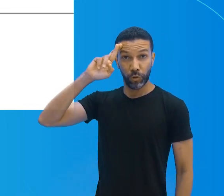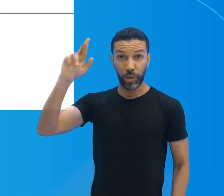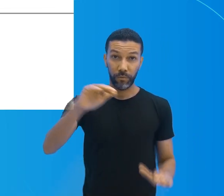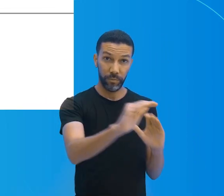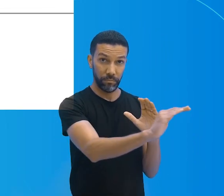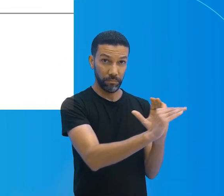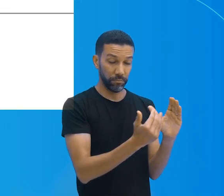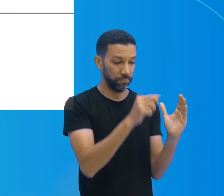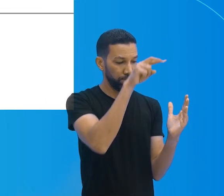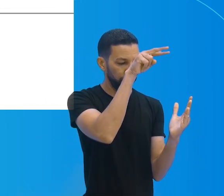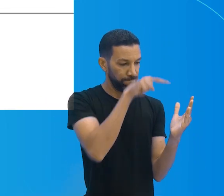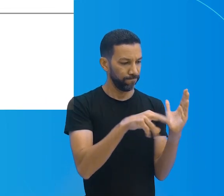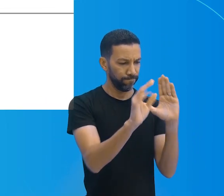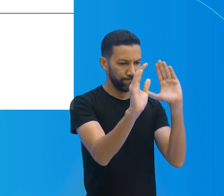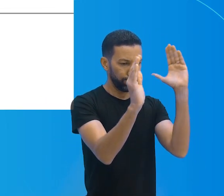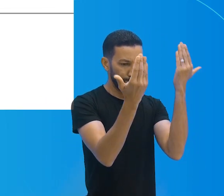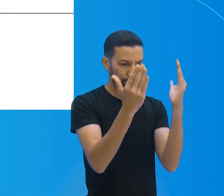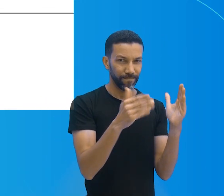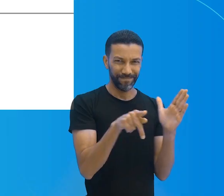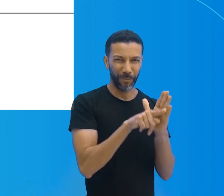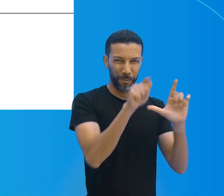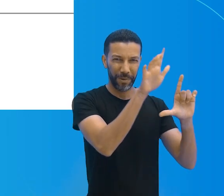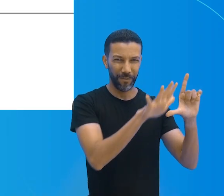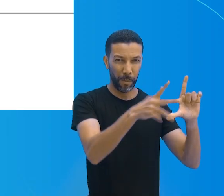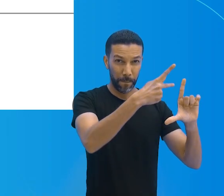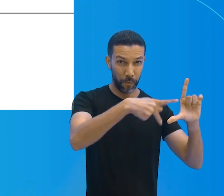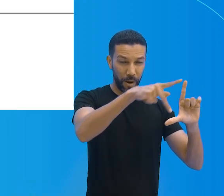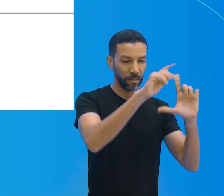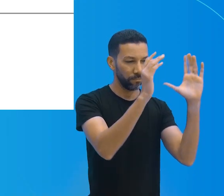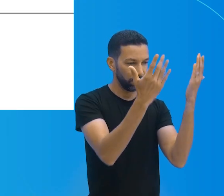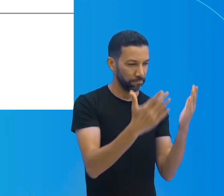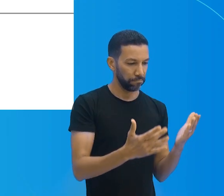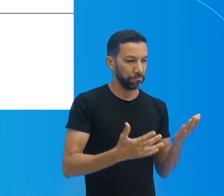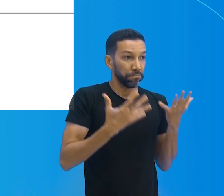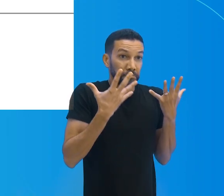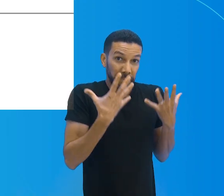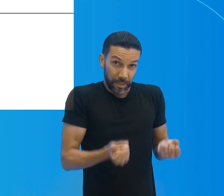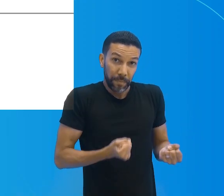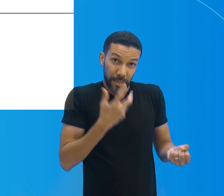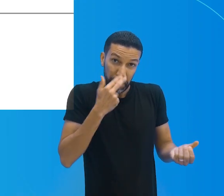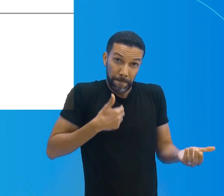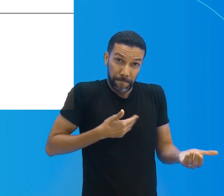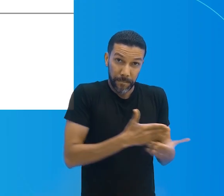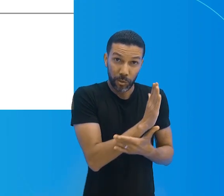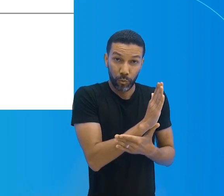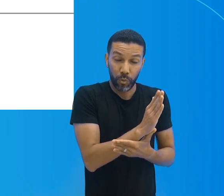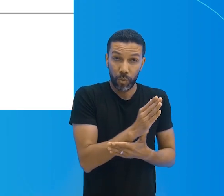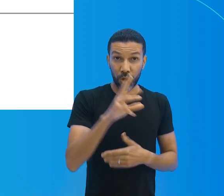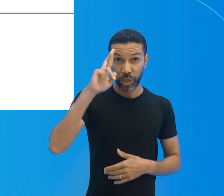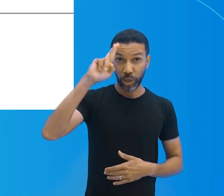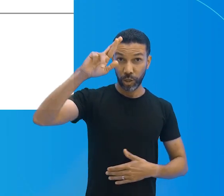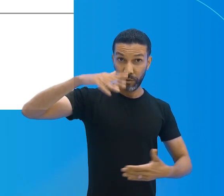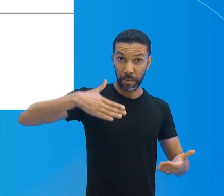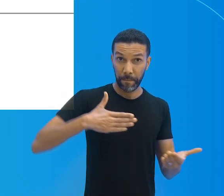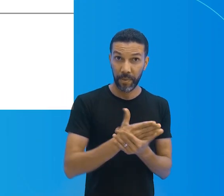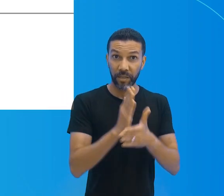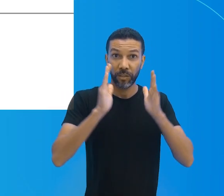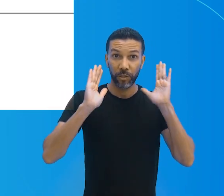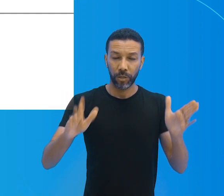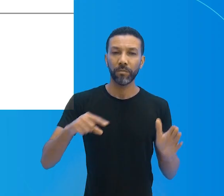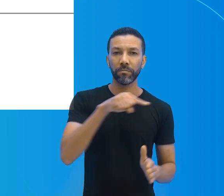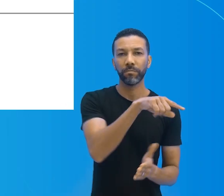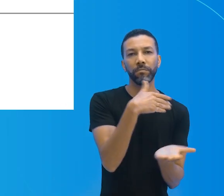o chefe vai analisar, né, e vai homologar. A partir do momento que esse chefe homologa,